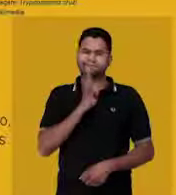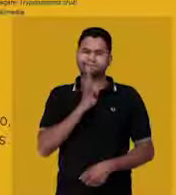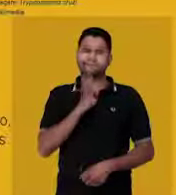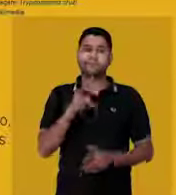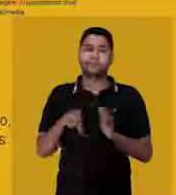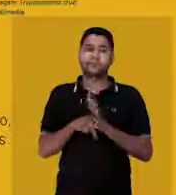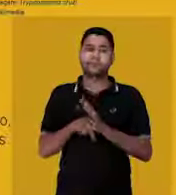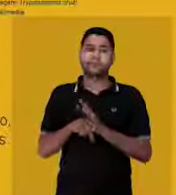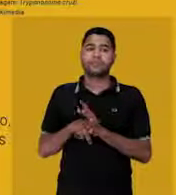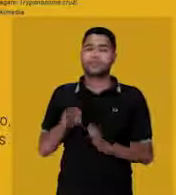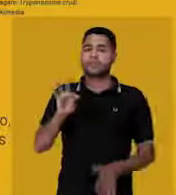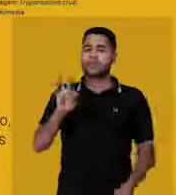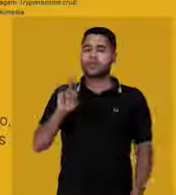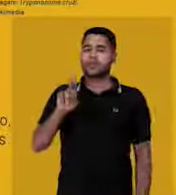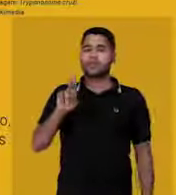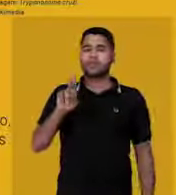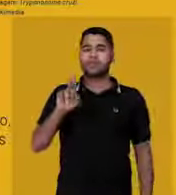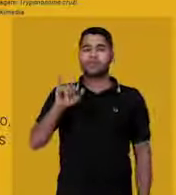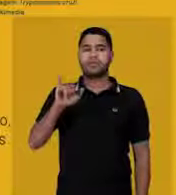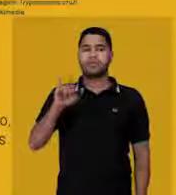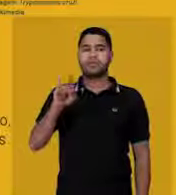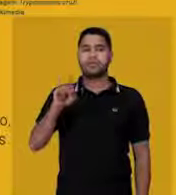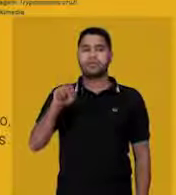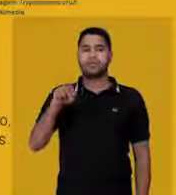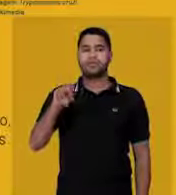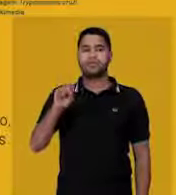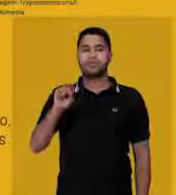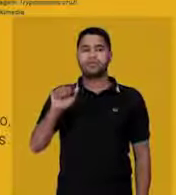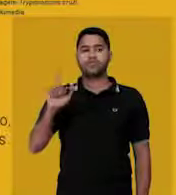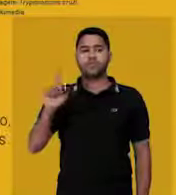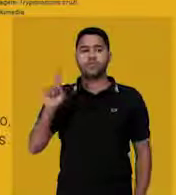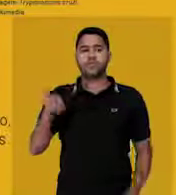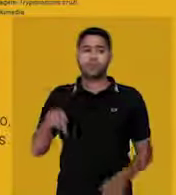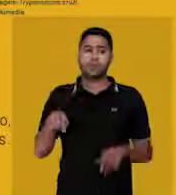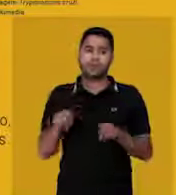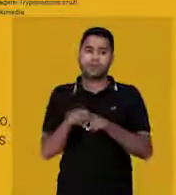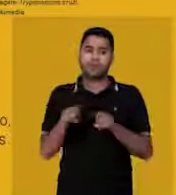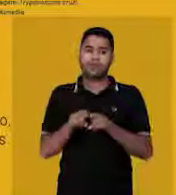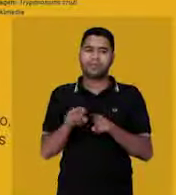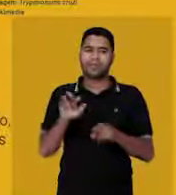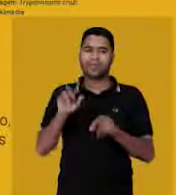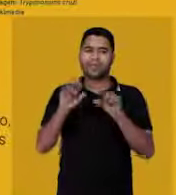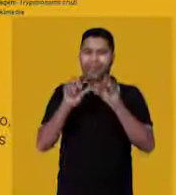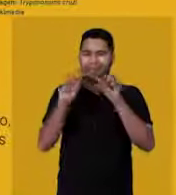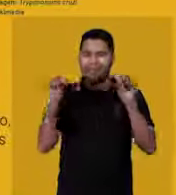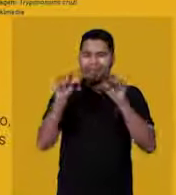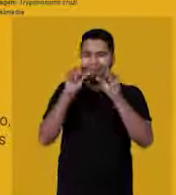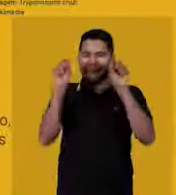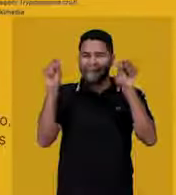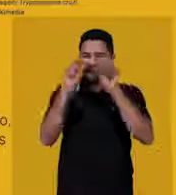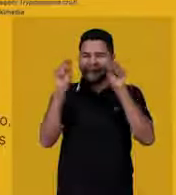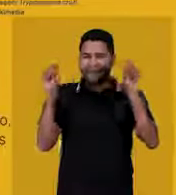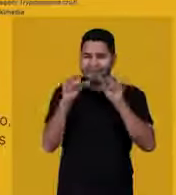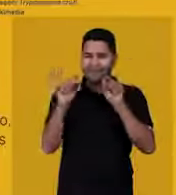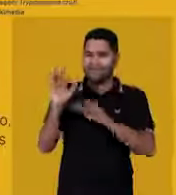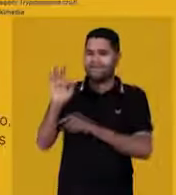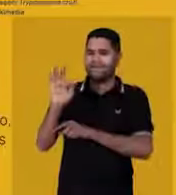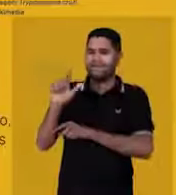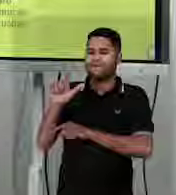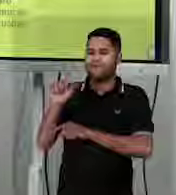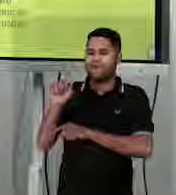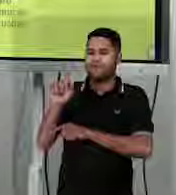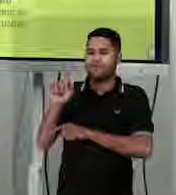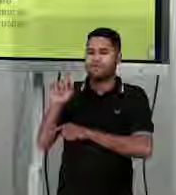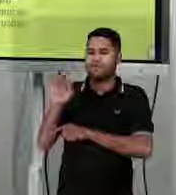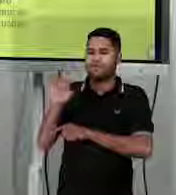é o Trypanosoma cruzi, que também é um flagelado, bem parecido lá com a leishmania. É esse organismo aqui,